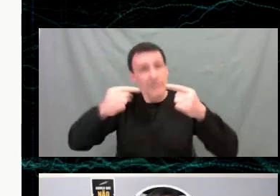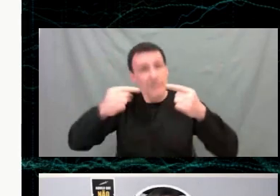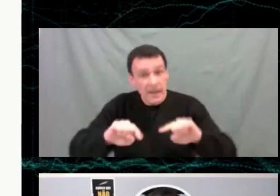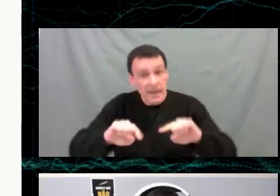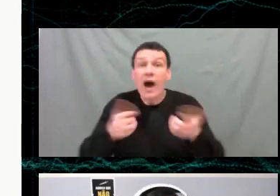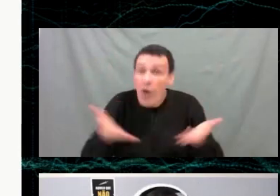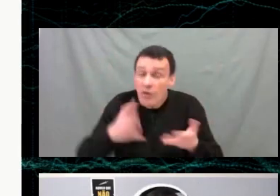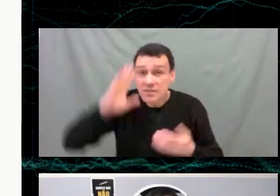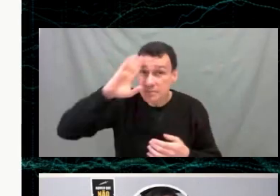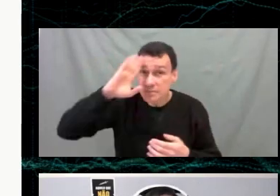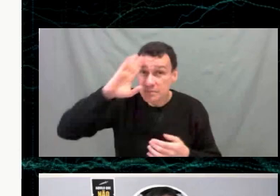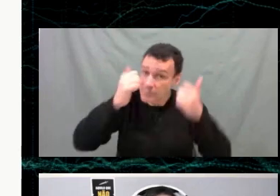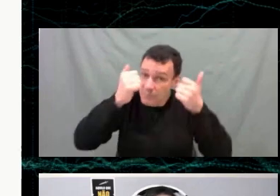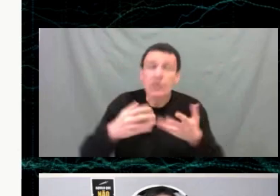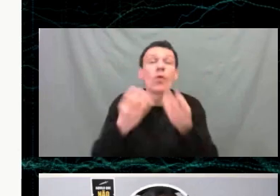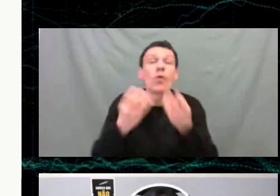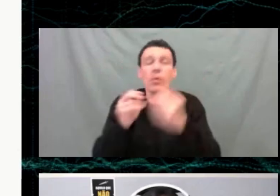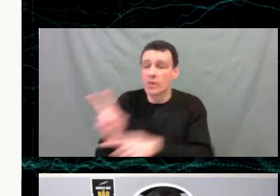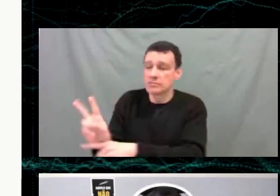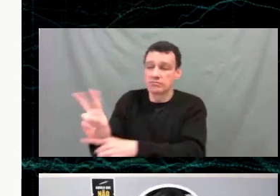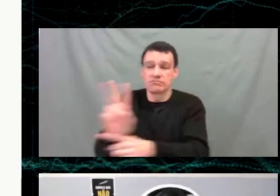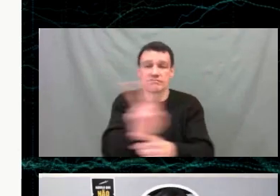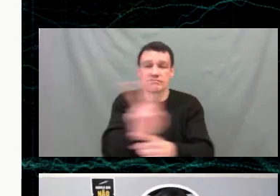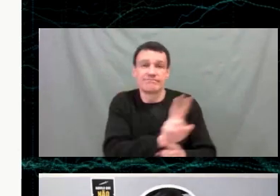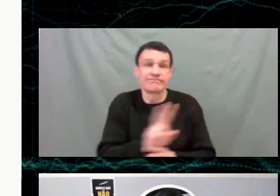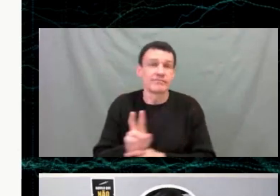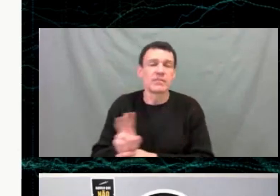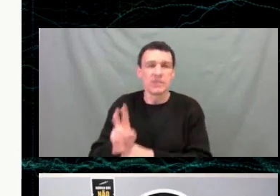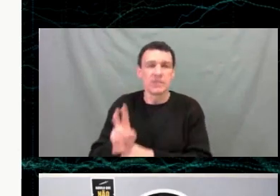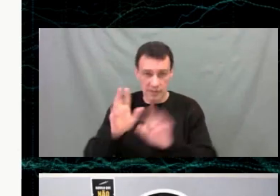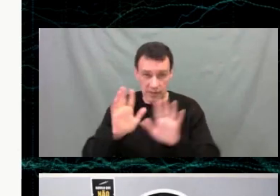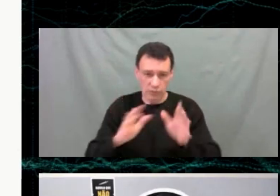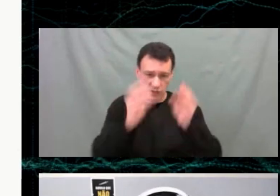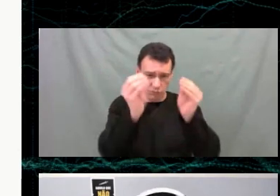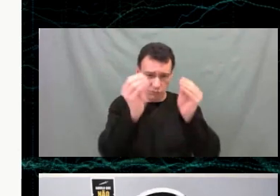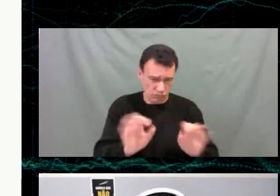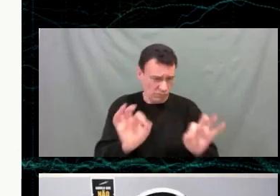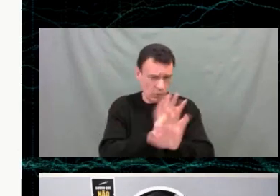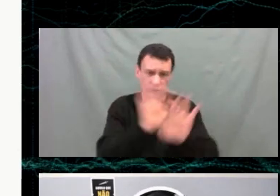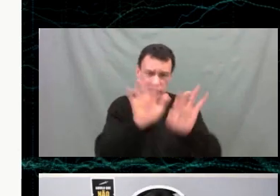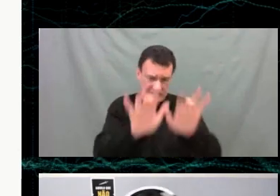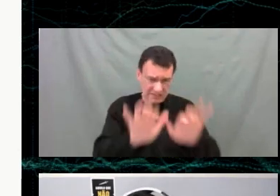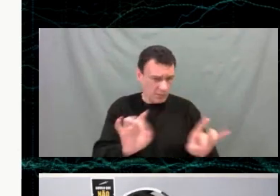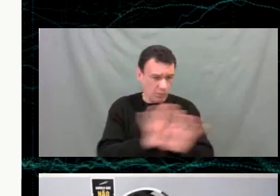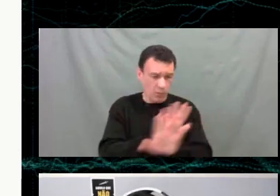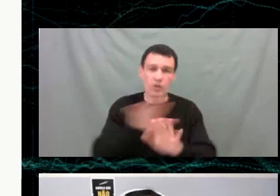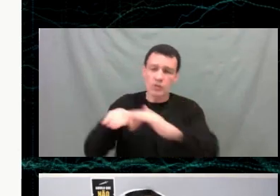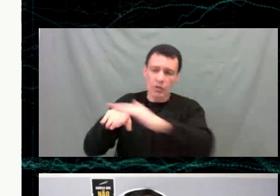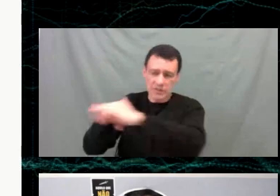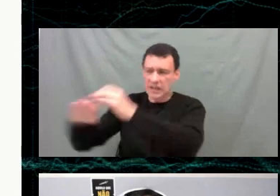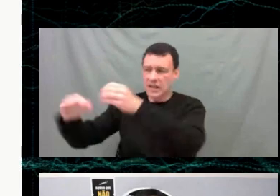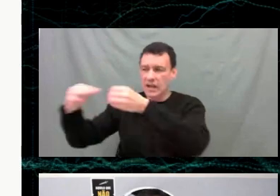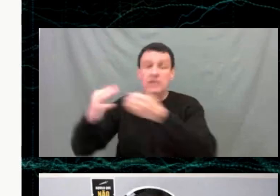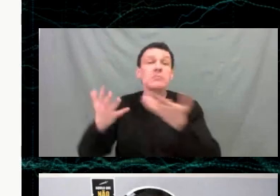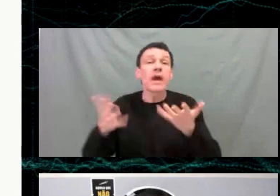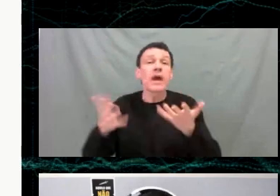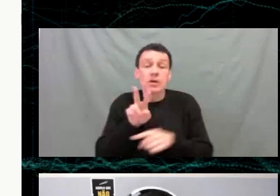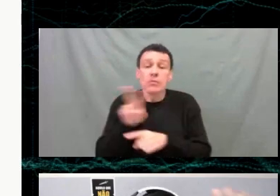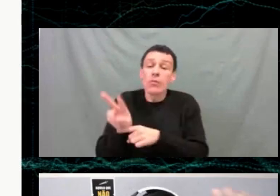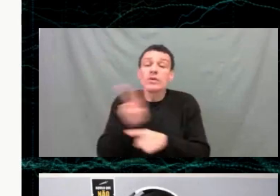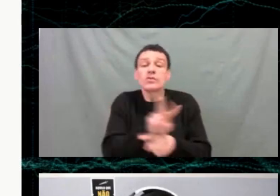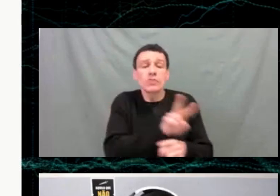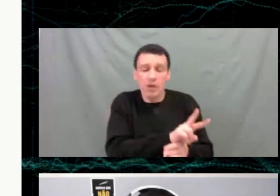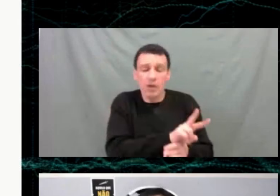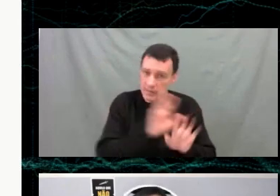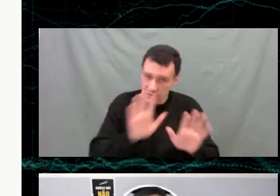próprio Zabbix, para ele saber como é que tá a saúde dele, tá? E os demais processos, tá? Então, não vamos focar em detalhar todos eles, mas é importante que